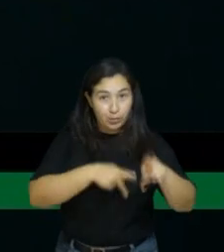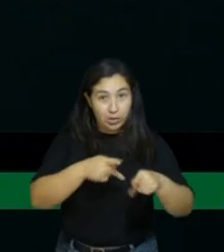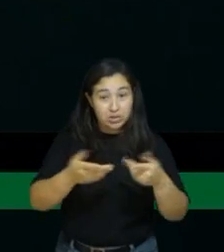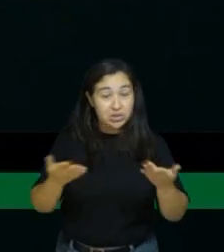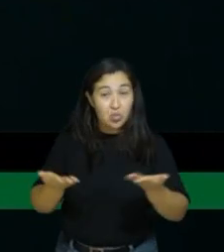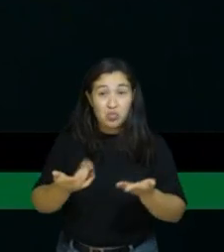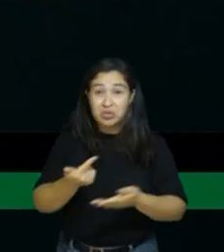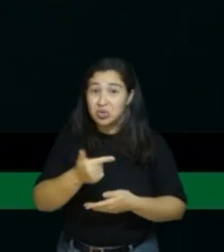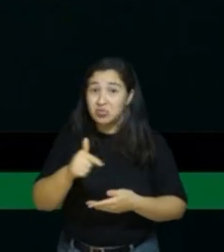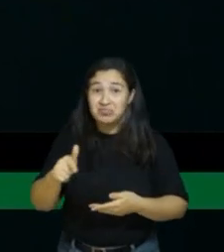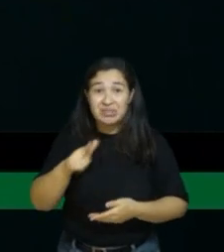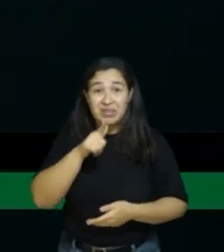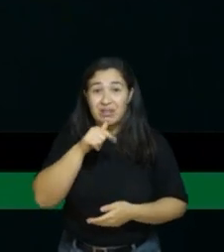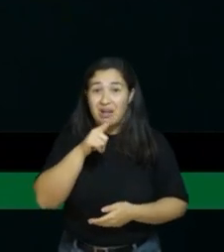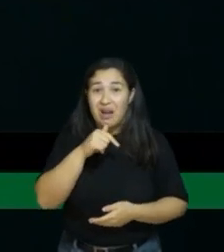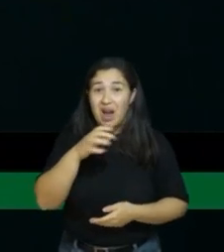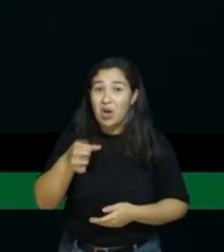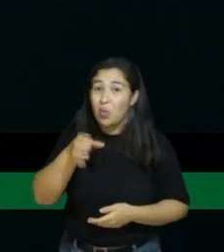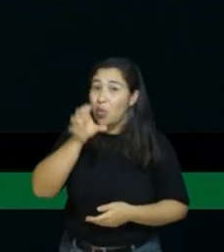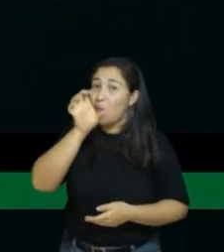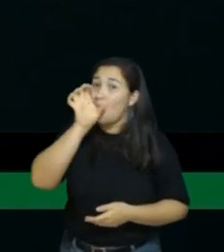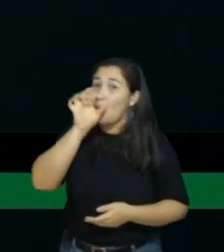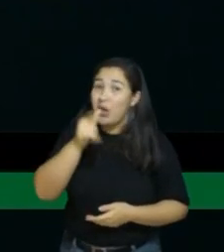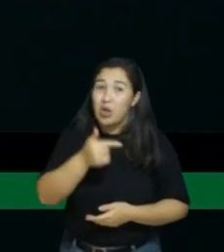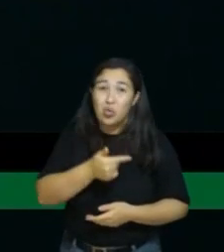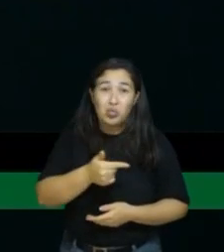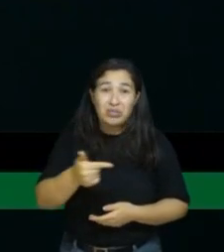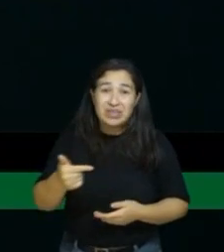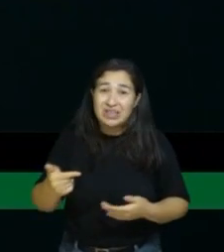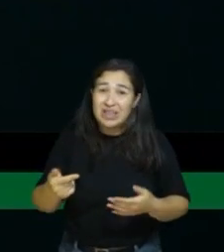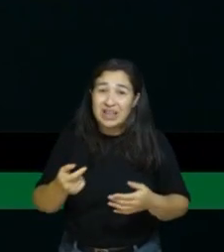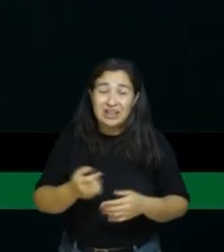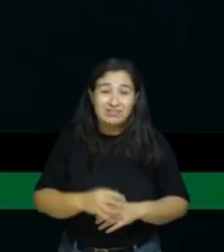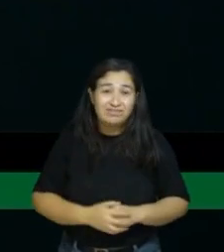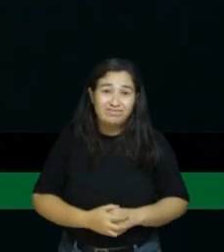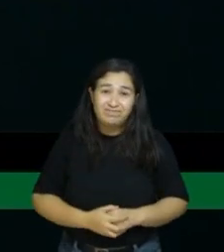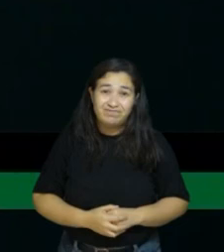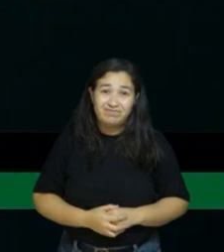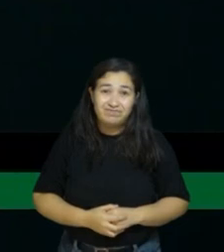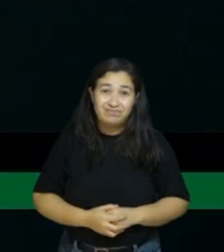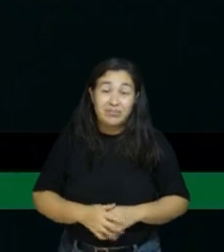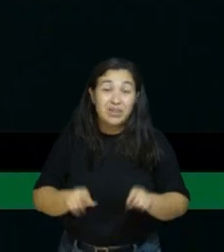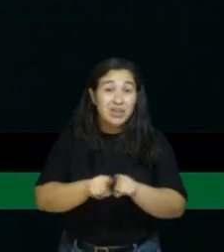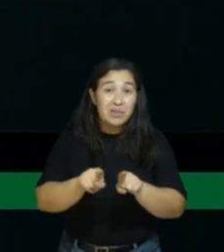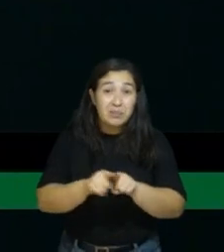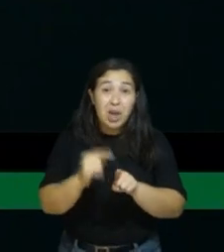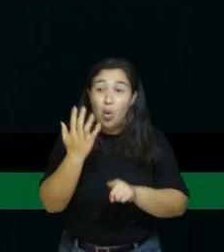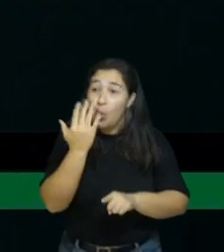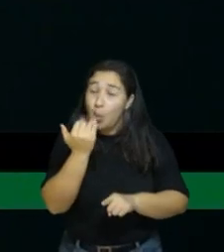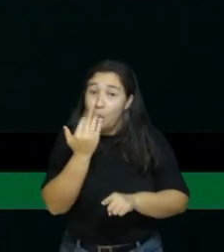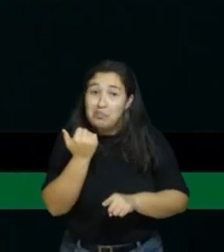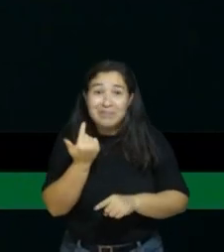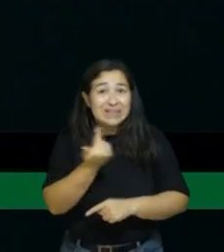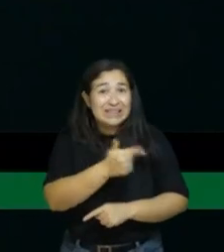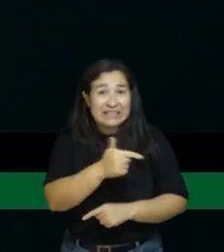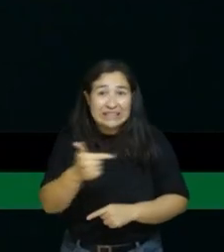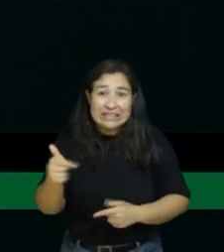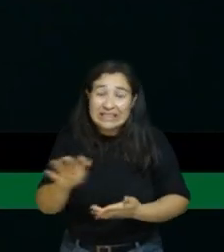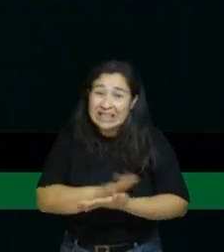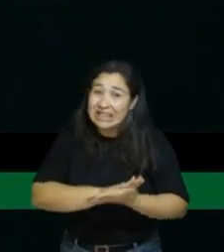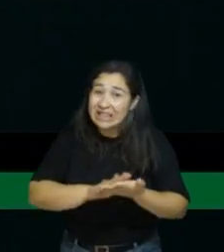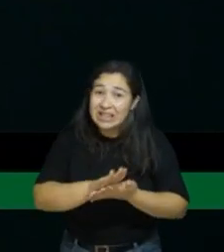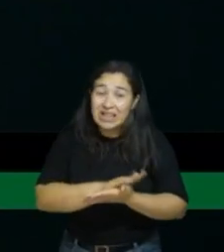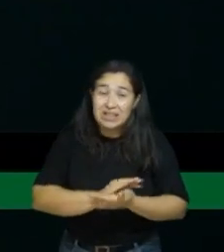tem água potável para beber nada uma gota d'água também não tem alimentos para se alimentarem e